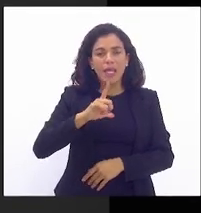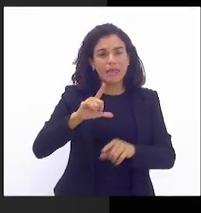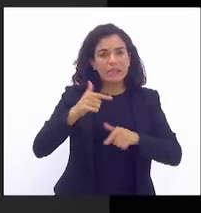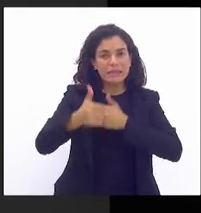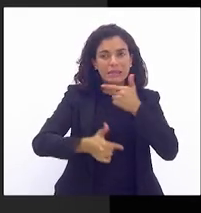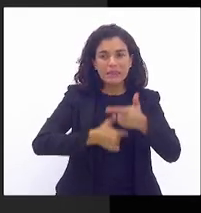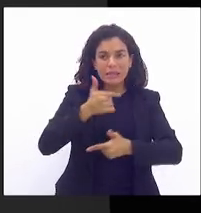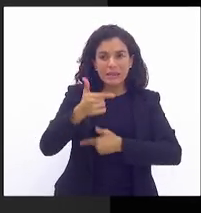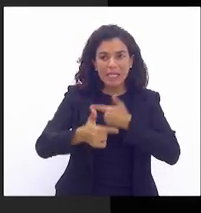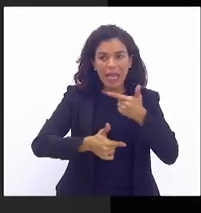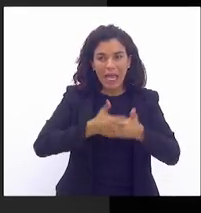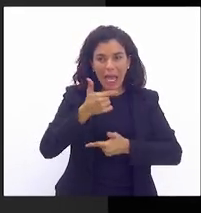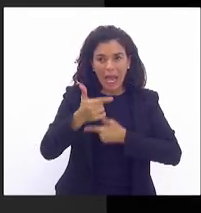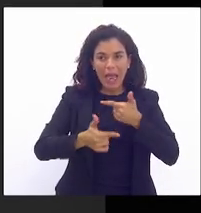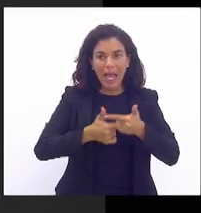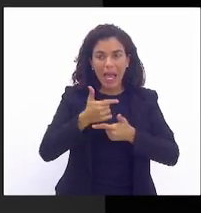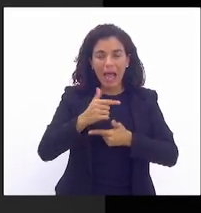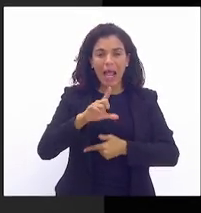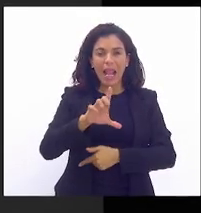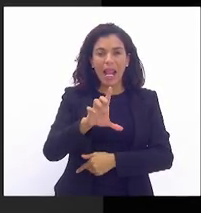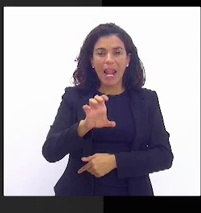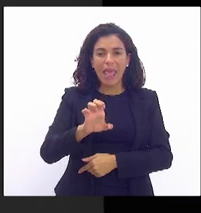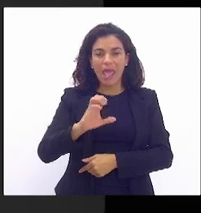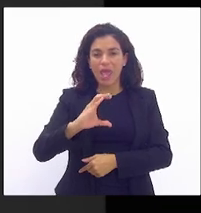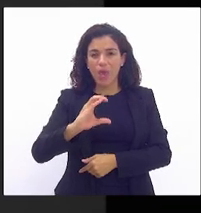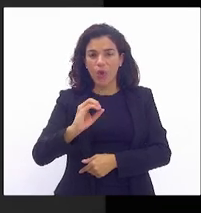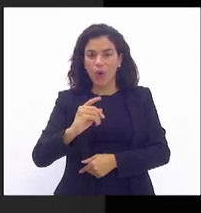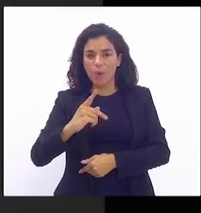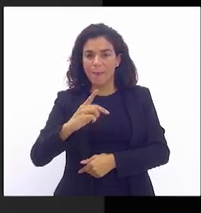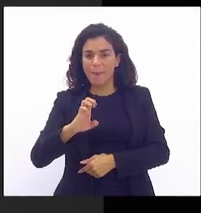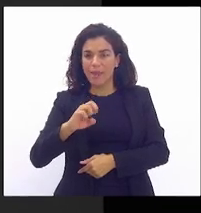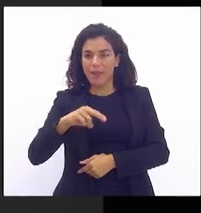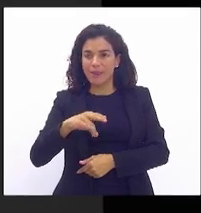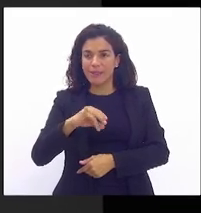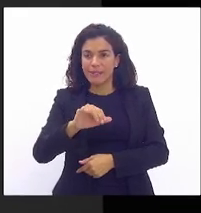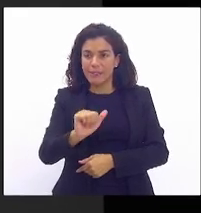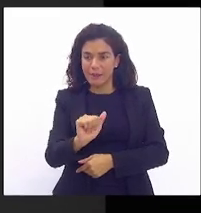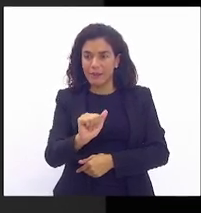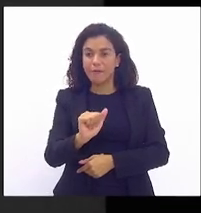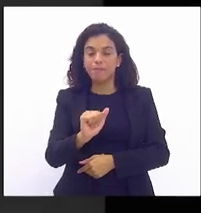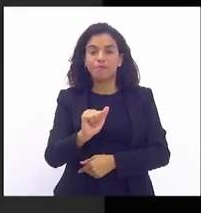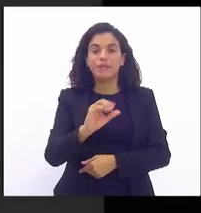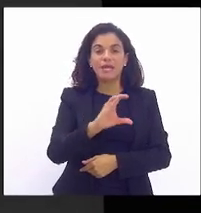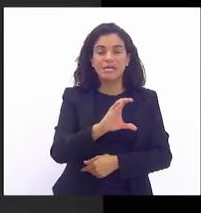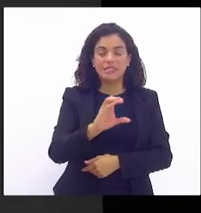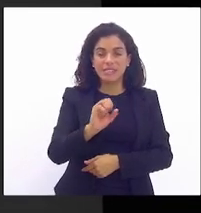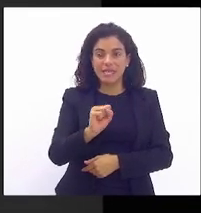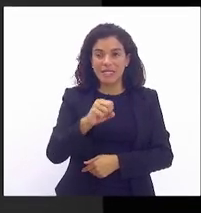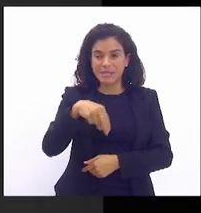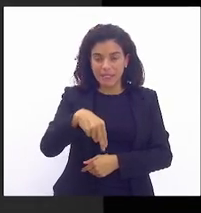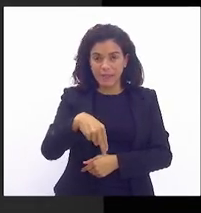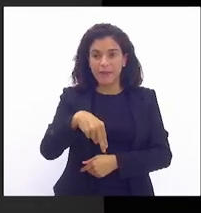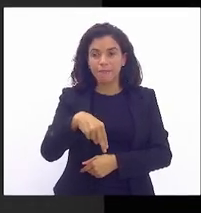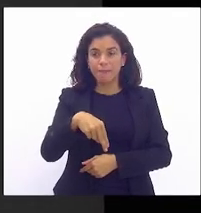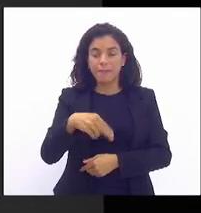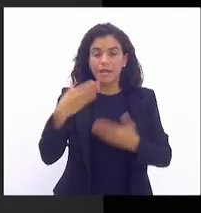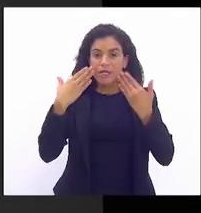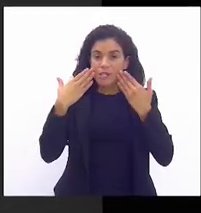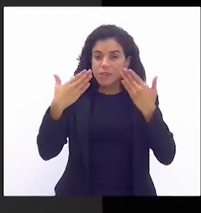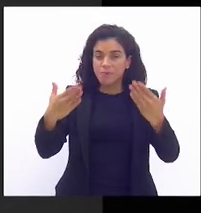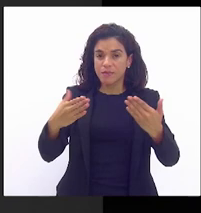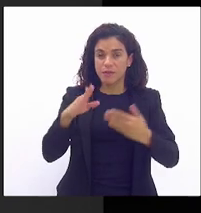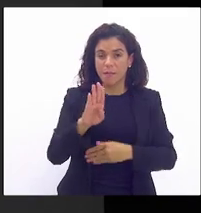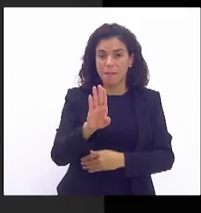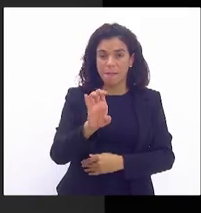que contraíram a leucopenia porque trabalhavam na CSN e foram expostos ao benzeno. O benzeno